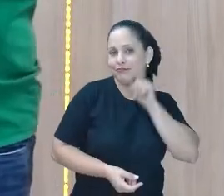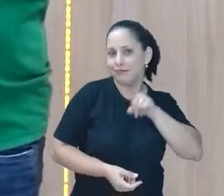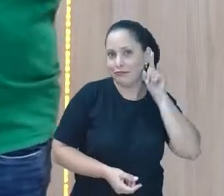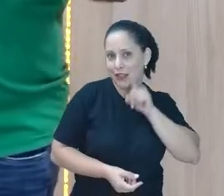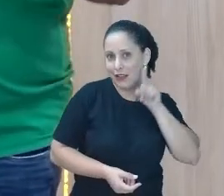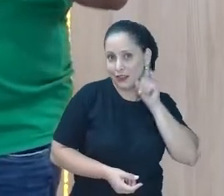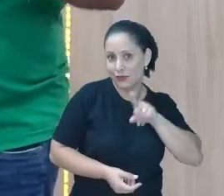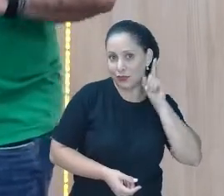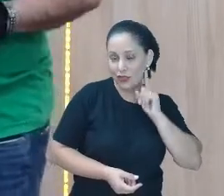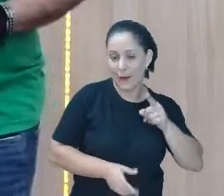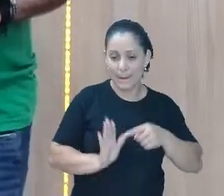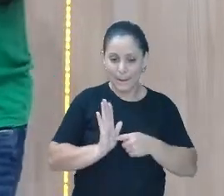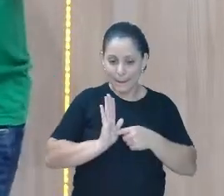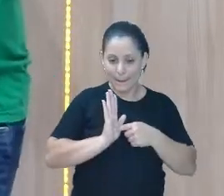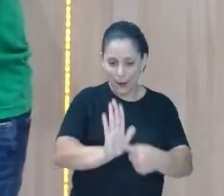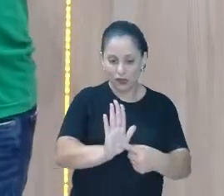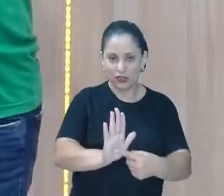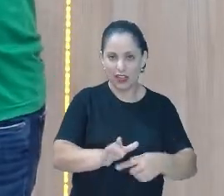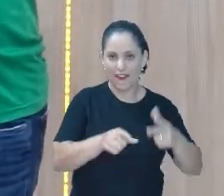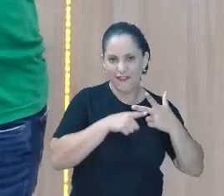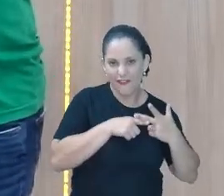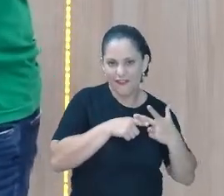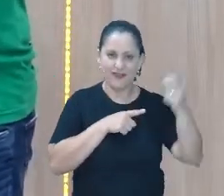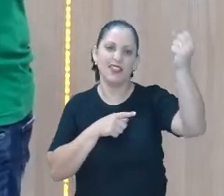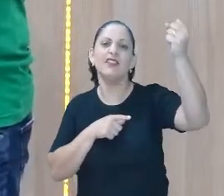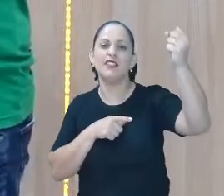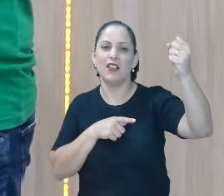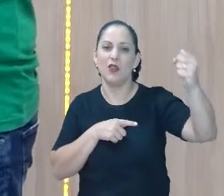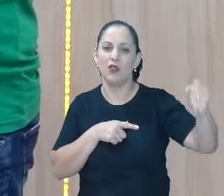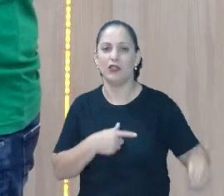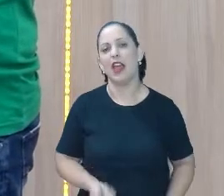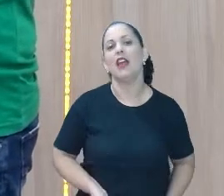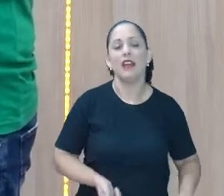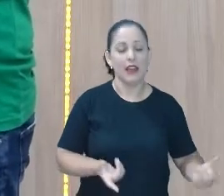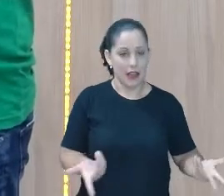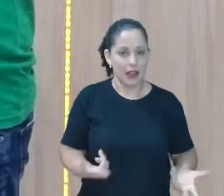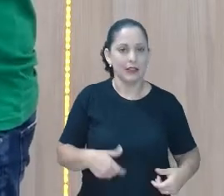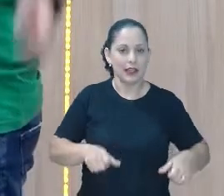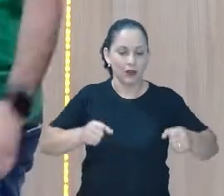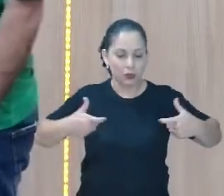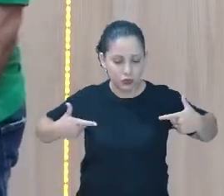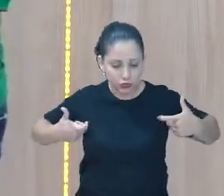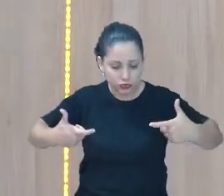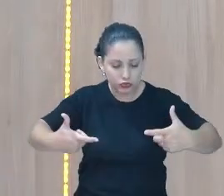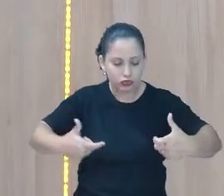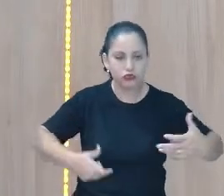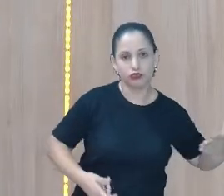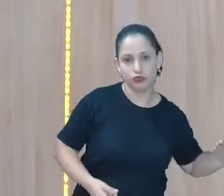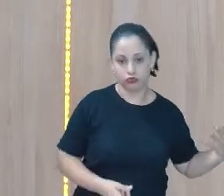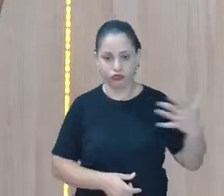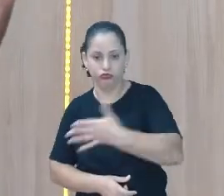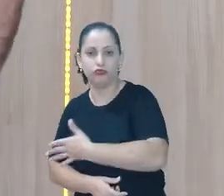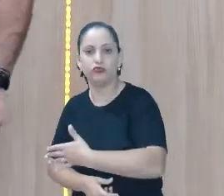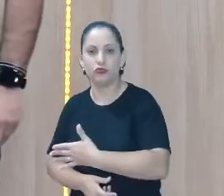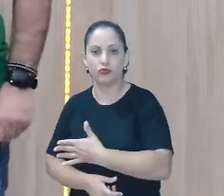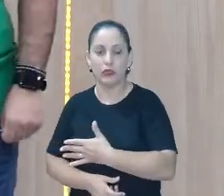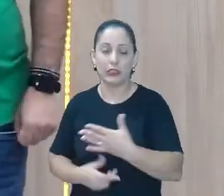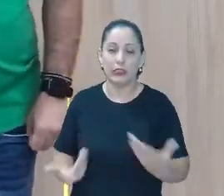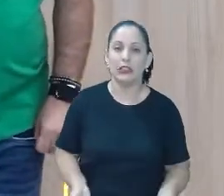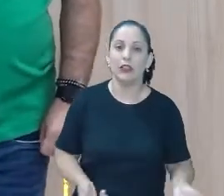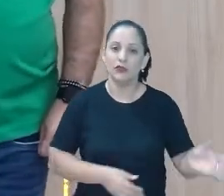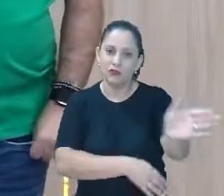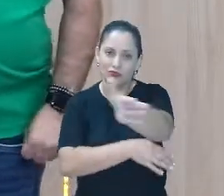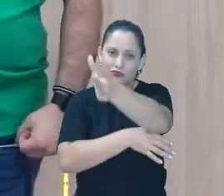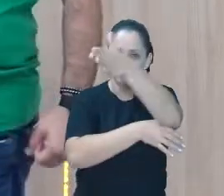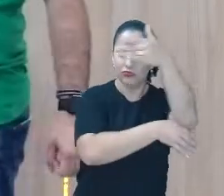ali a batalha, eles vão ao alto, né, do monte ali, mais alto, né, da ilha, e eles vão fincar a bandeira